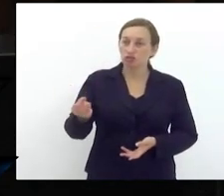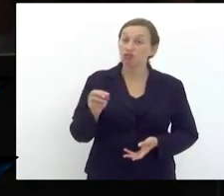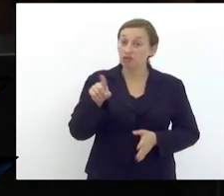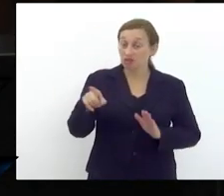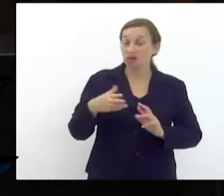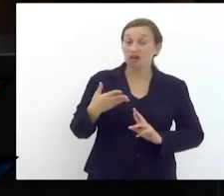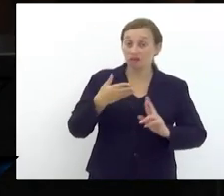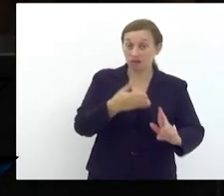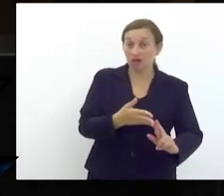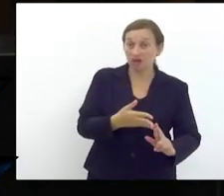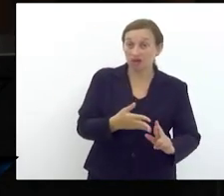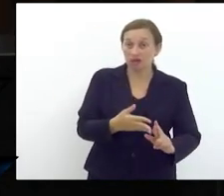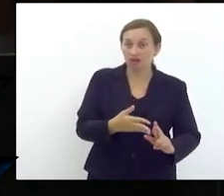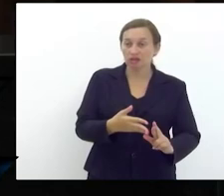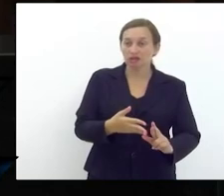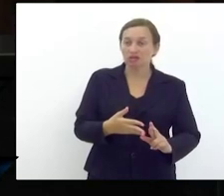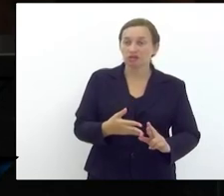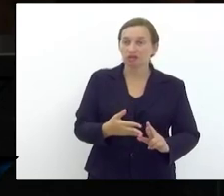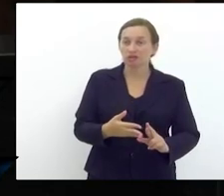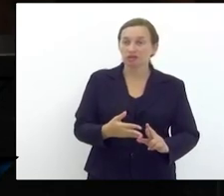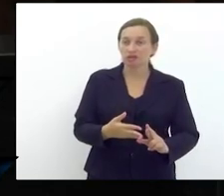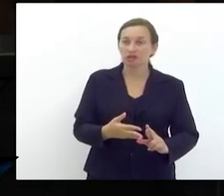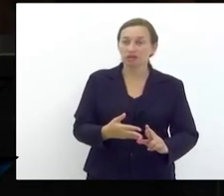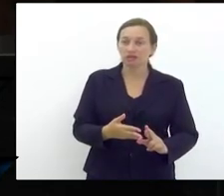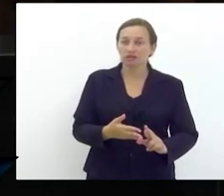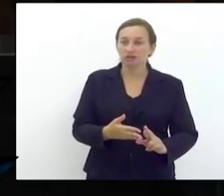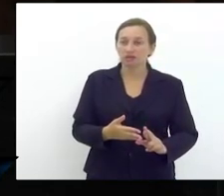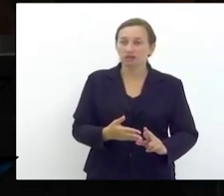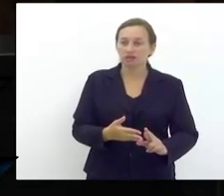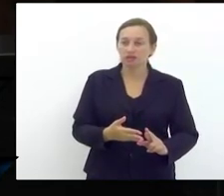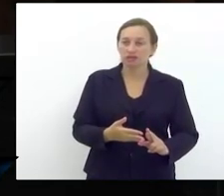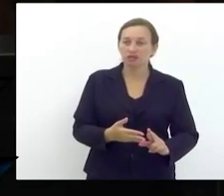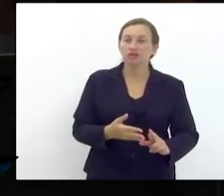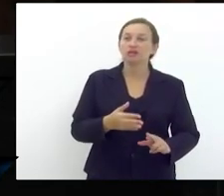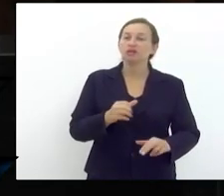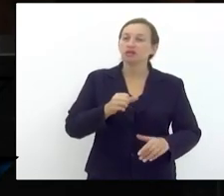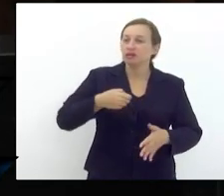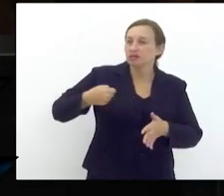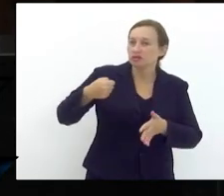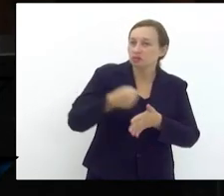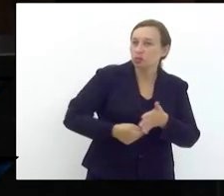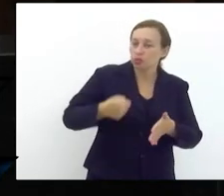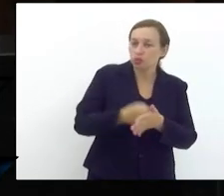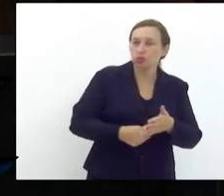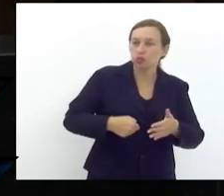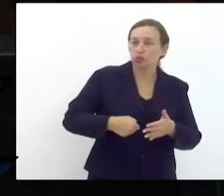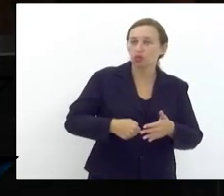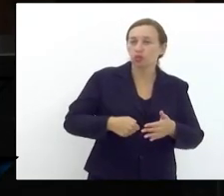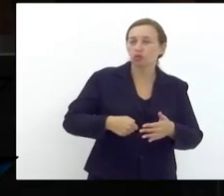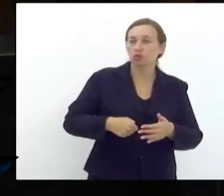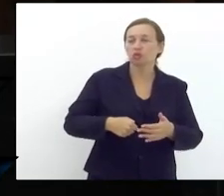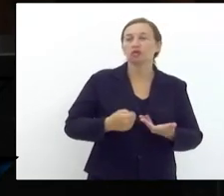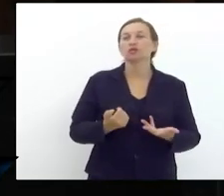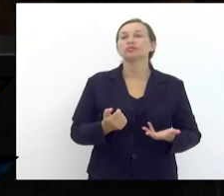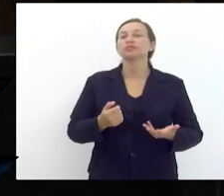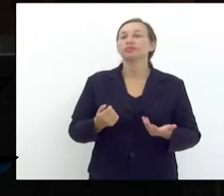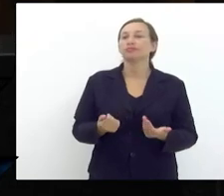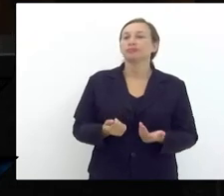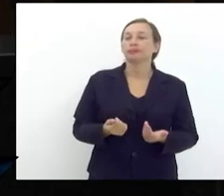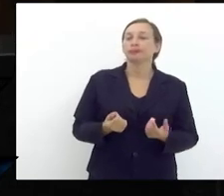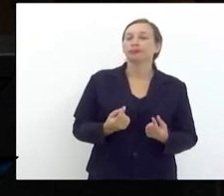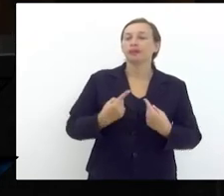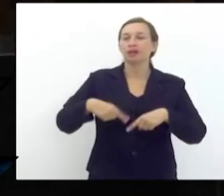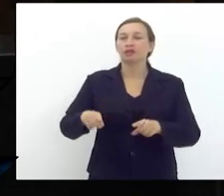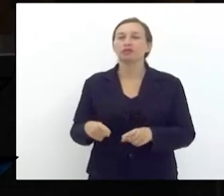você aquece o nosso coração na luta contra o racismo mas também obriga aqueles e aquelas que